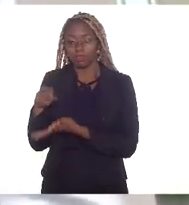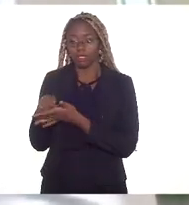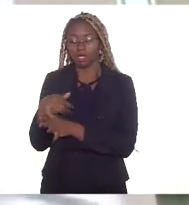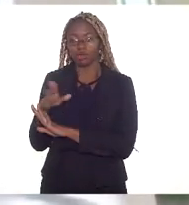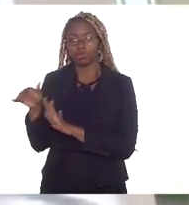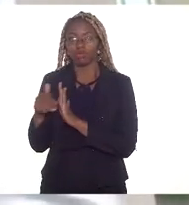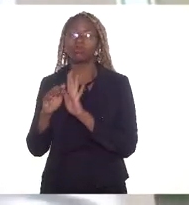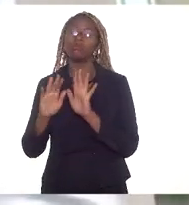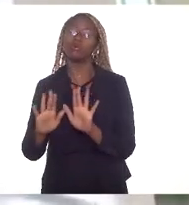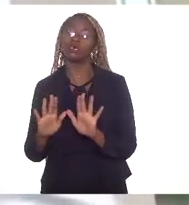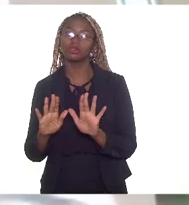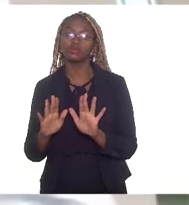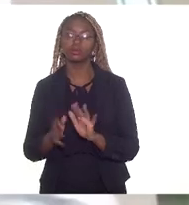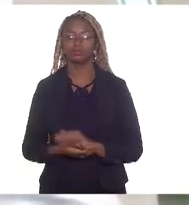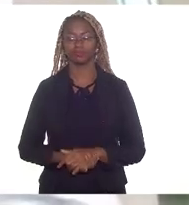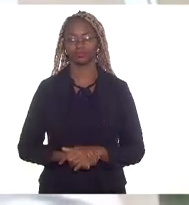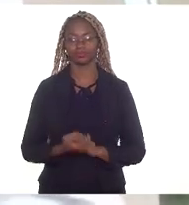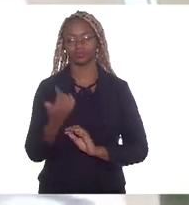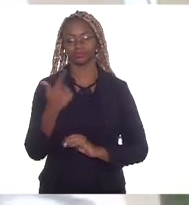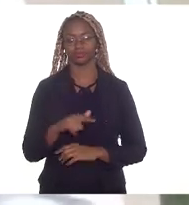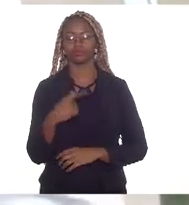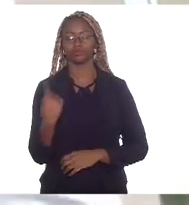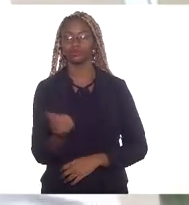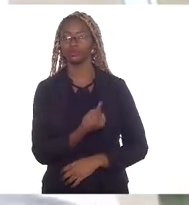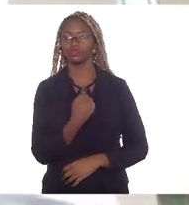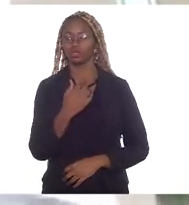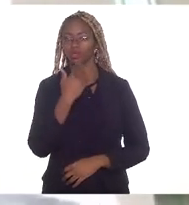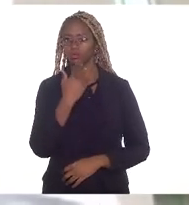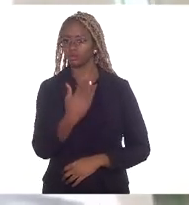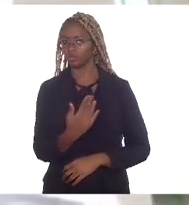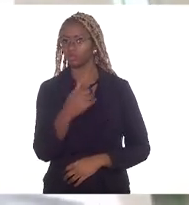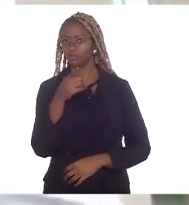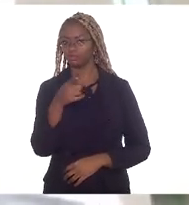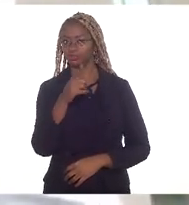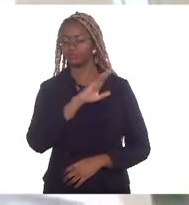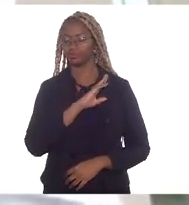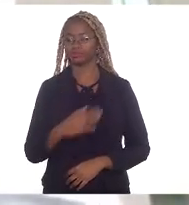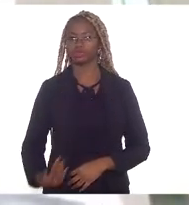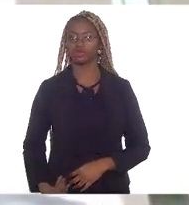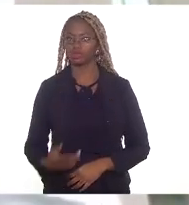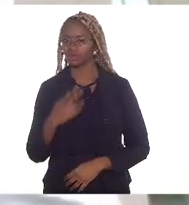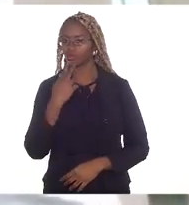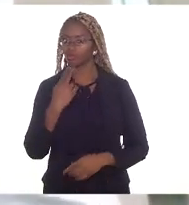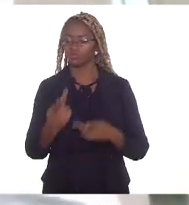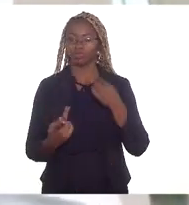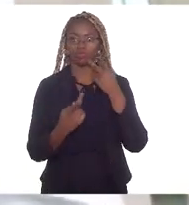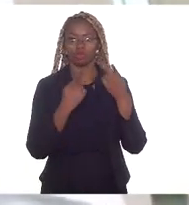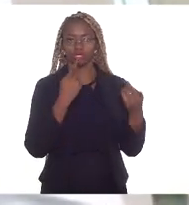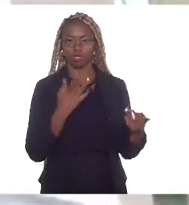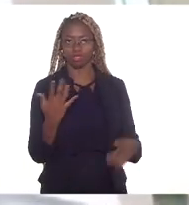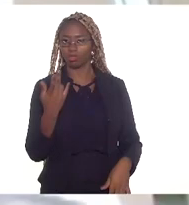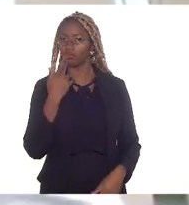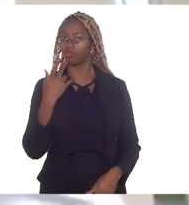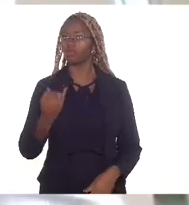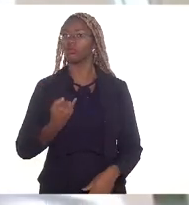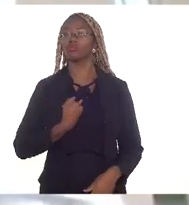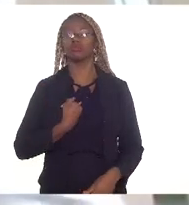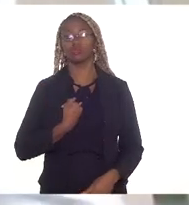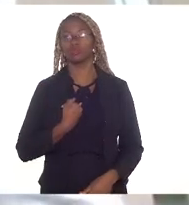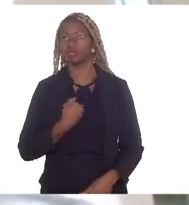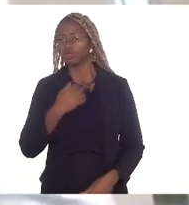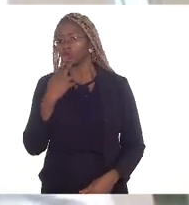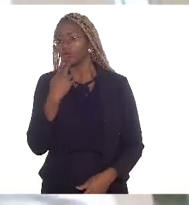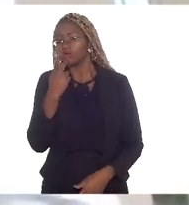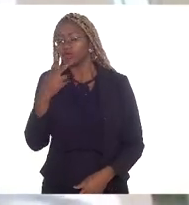a gente, mais uma vez, nós pedimos que a União se manifestasse, ela disse que não iria se manifestar,